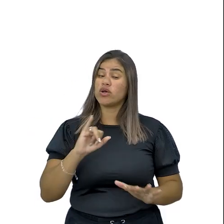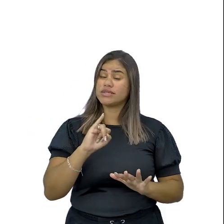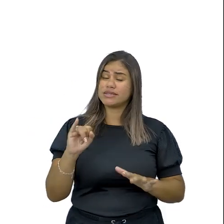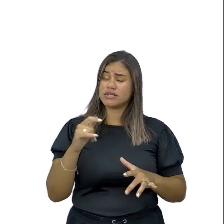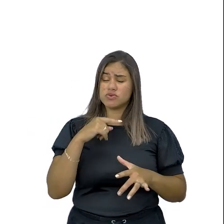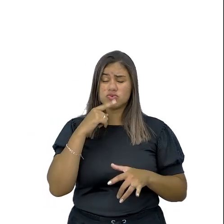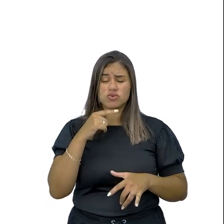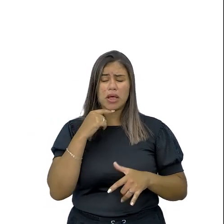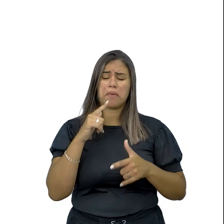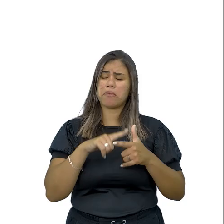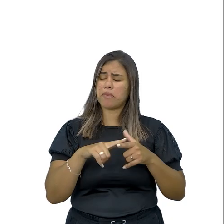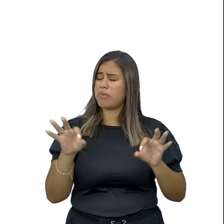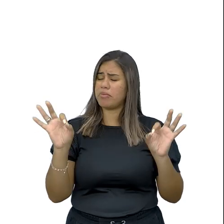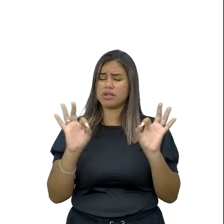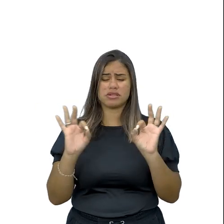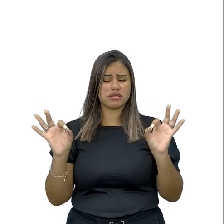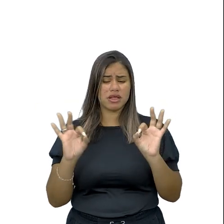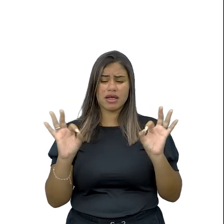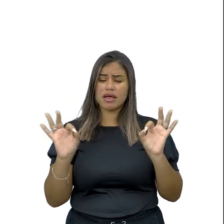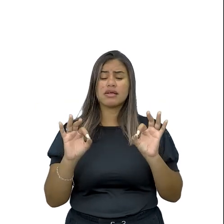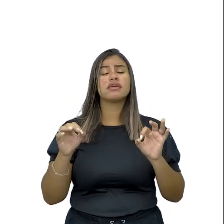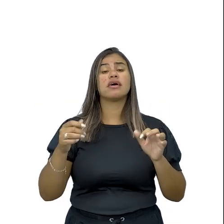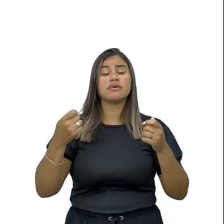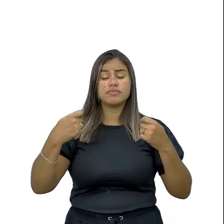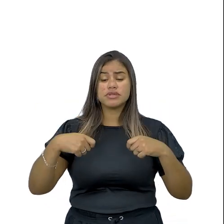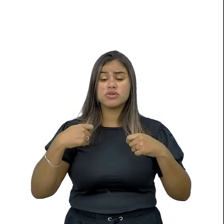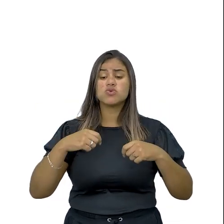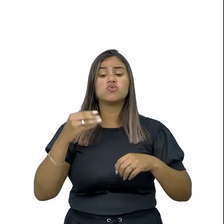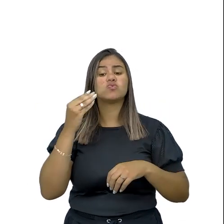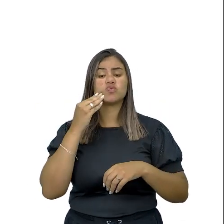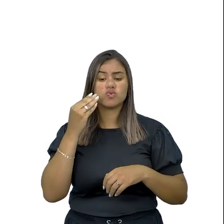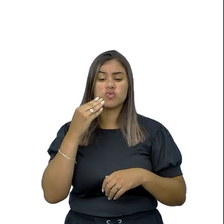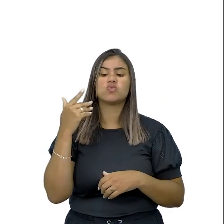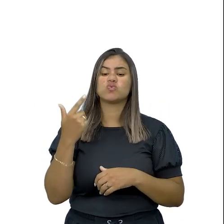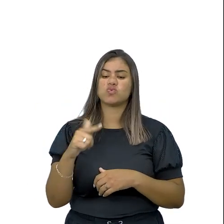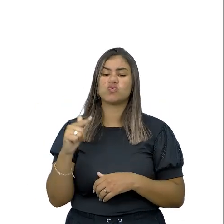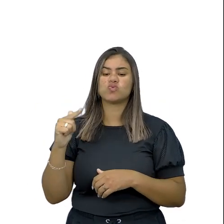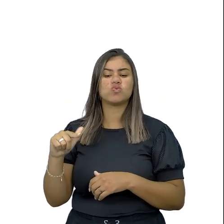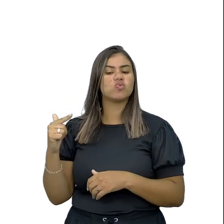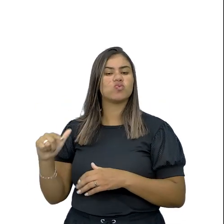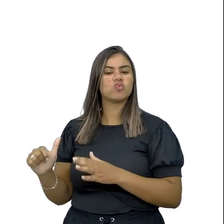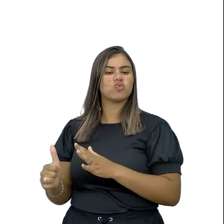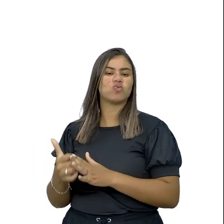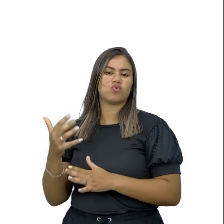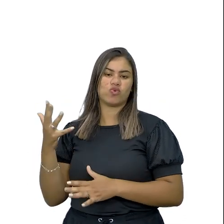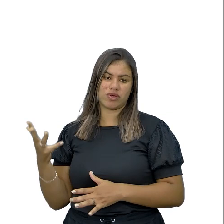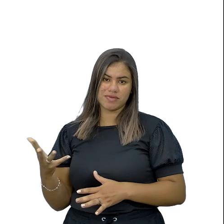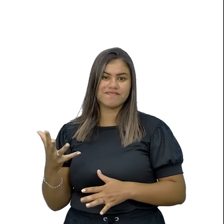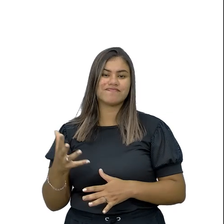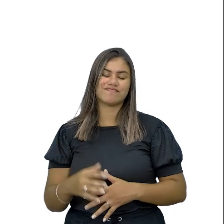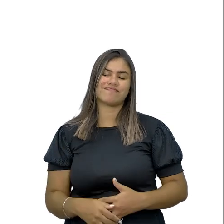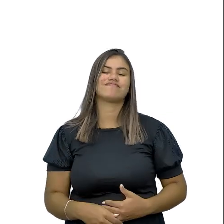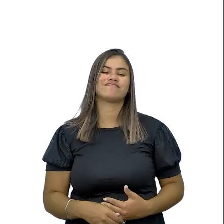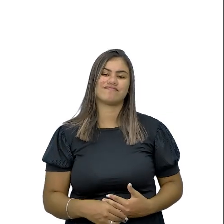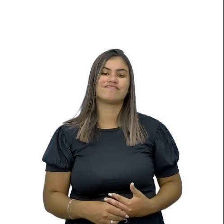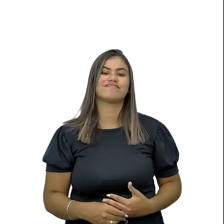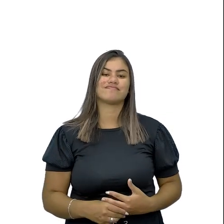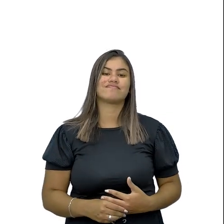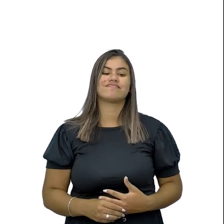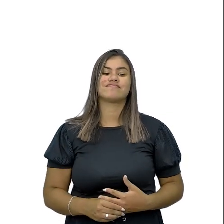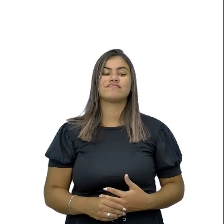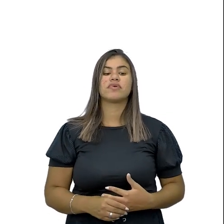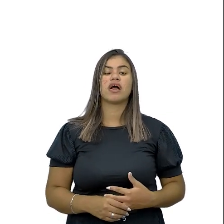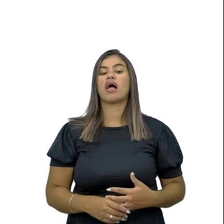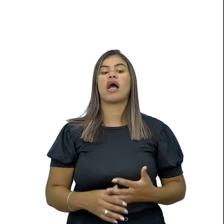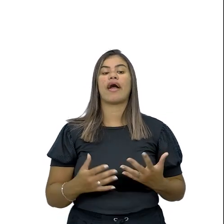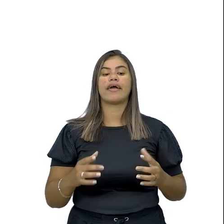não conseguiu, se ainda não deu certo. O que a gente precisa é esse processo, talvez seja mais importante do que o resultado final, de fato, né? E